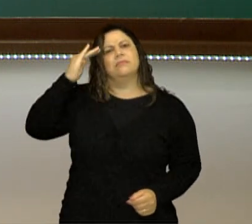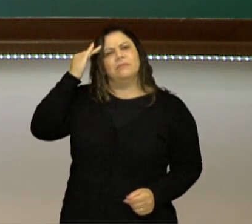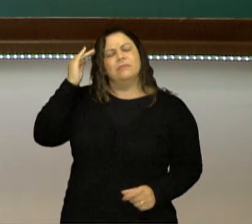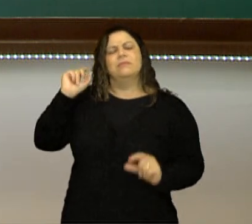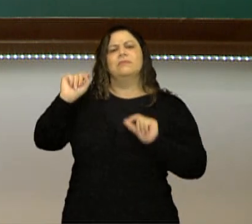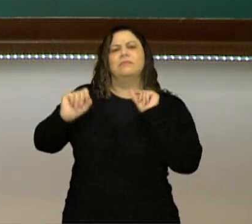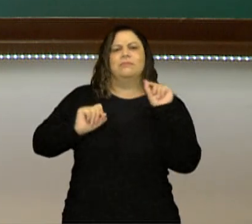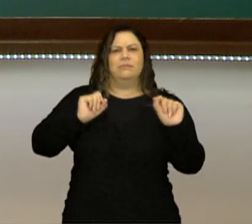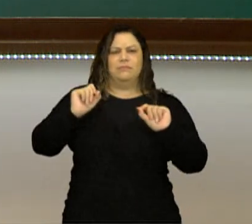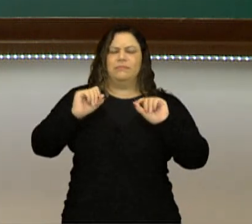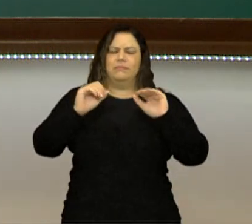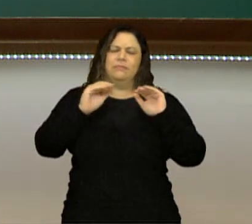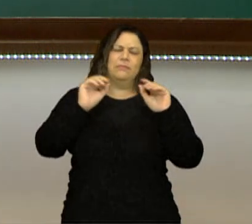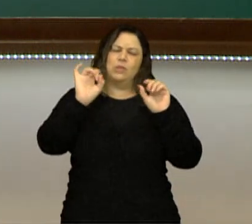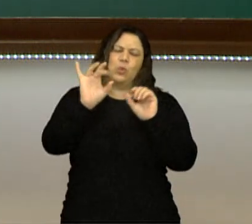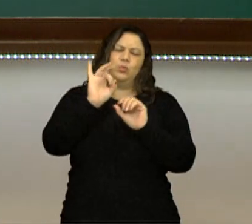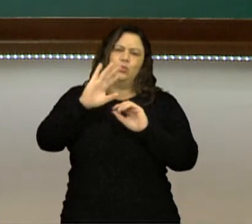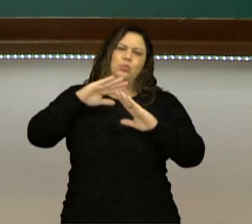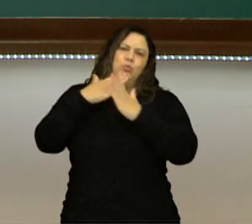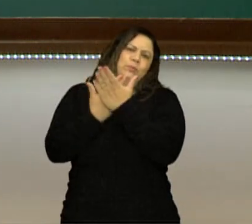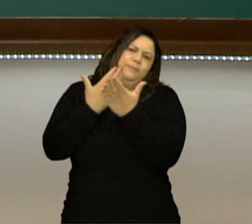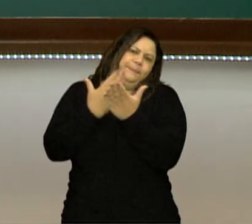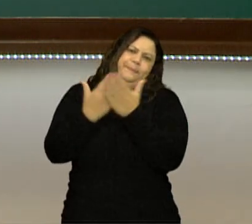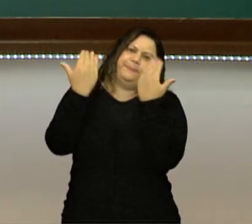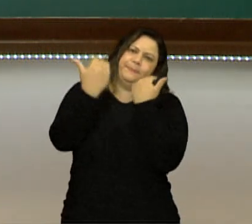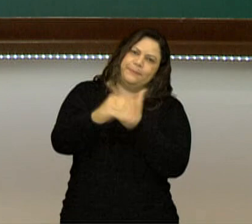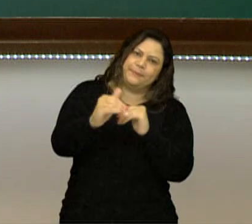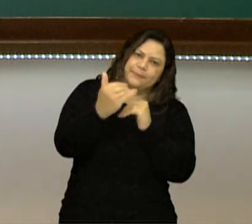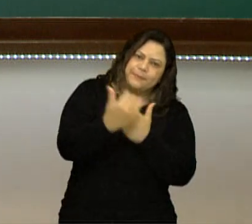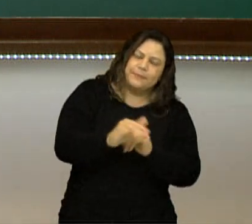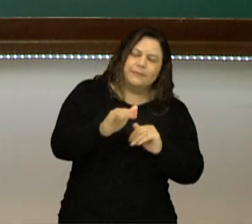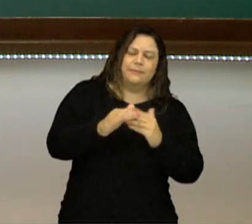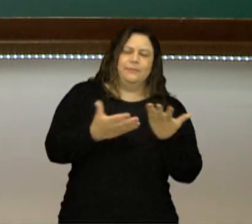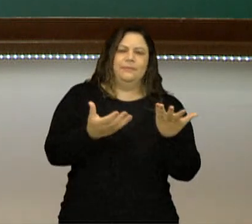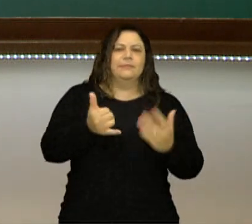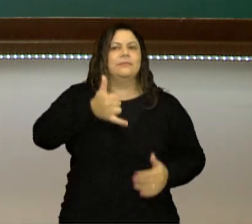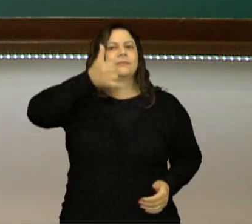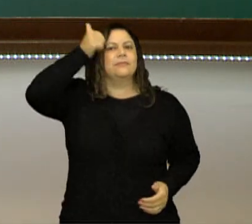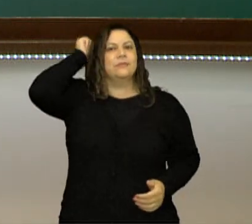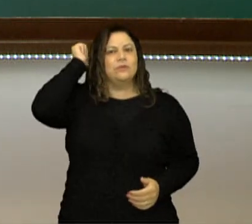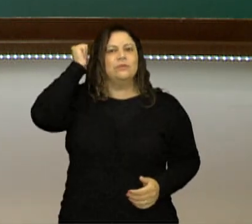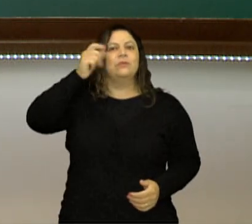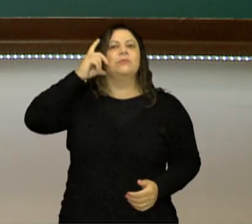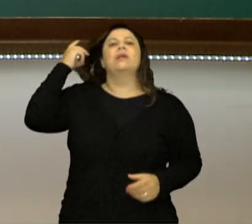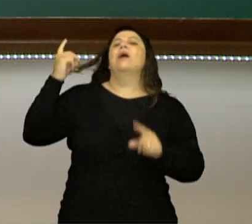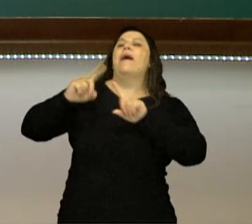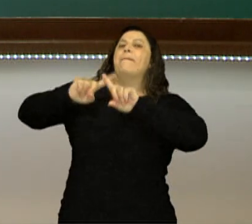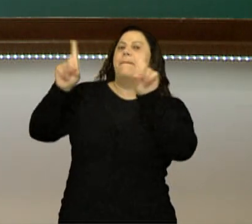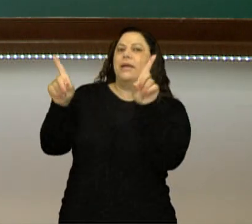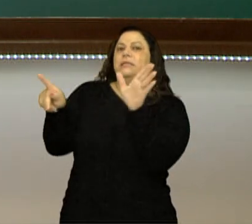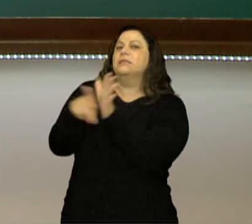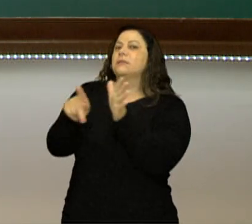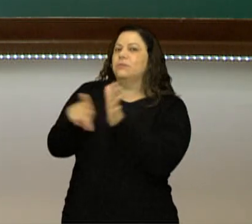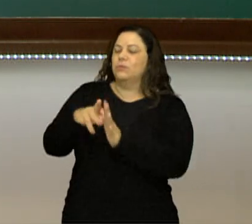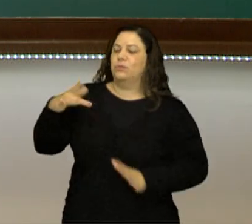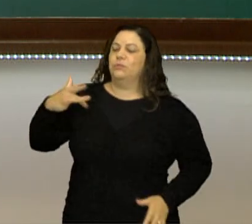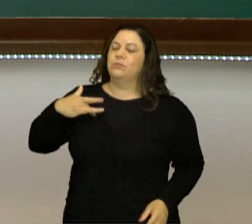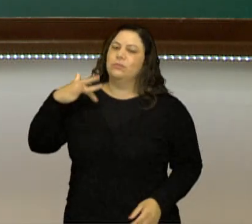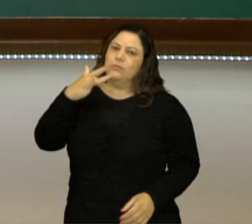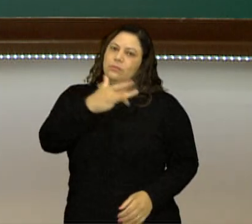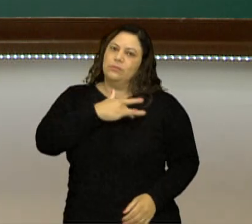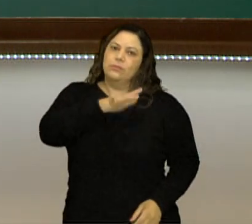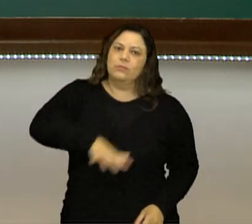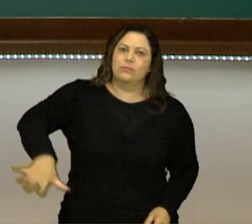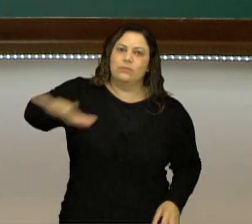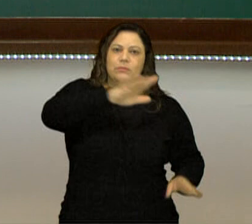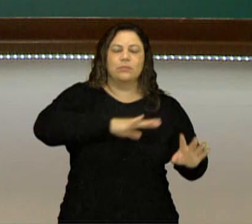assim a nível de escola, né? A nível de prova, a nível de um vestibular lá na frente, mas a nível de saúde, né? De um modo geral, para